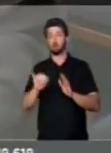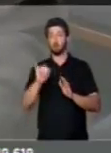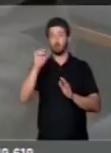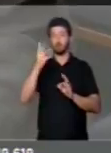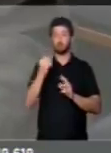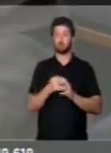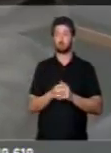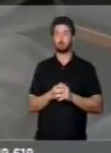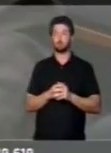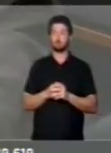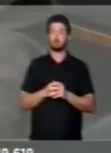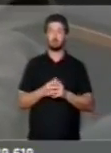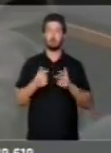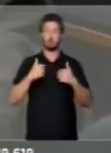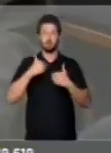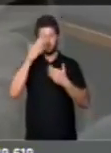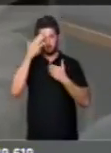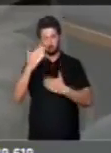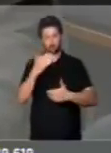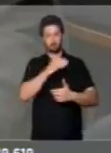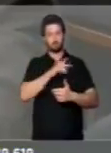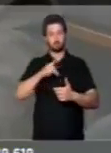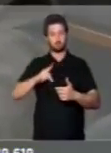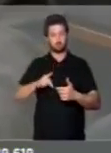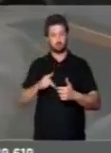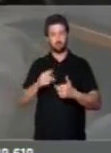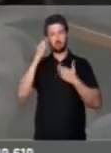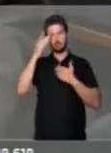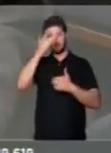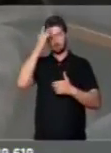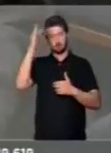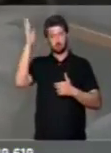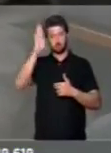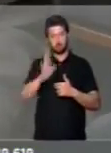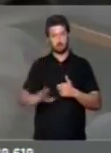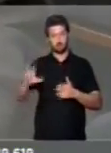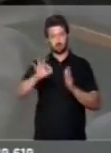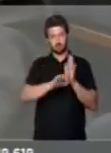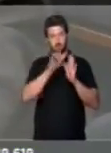importantes. Então, eu quero agradecer ao Ministério Público, aos brasileiros que assinaram